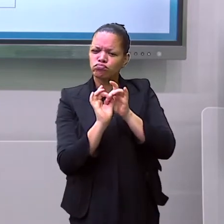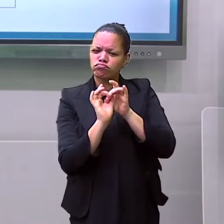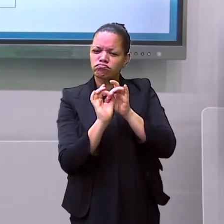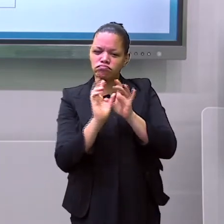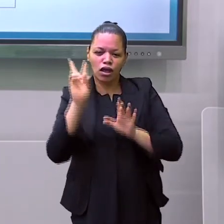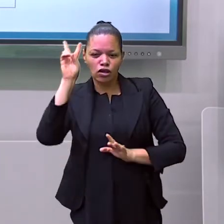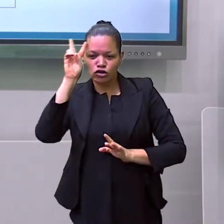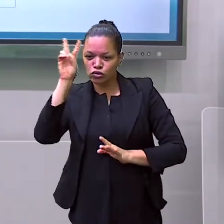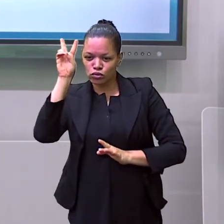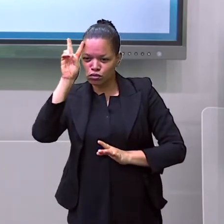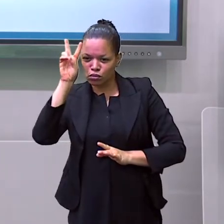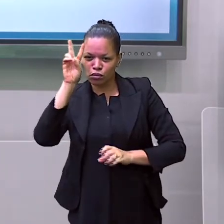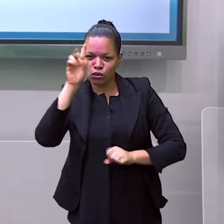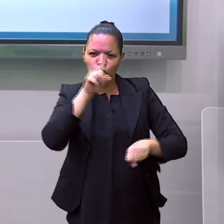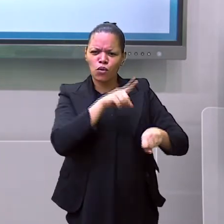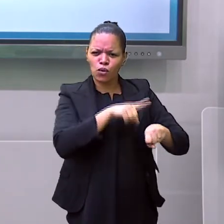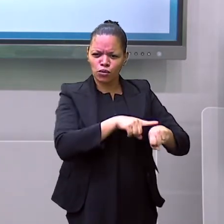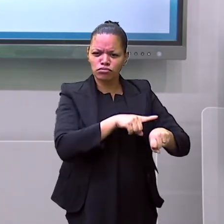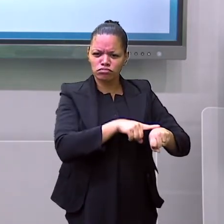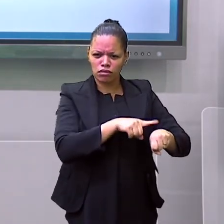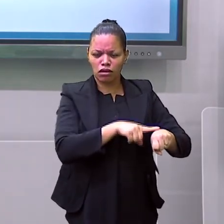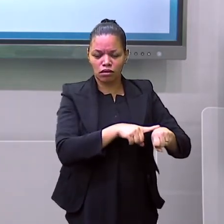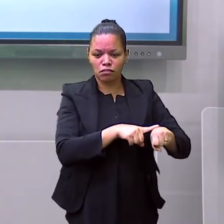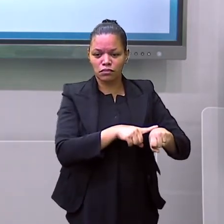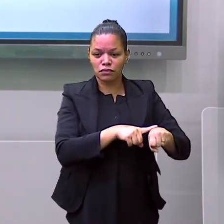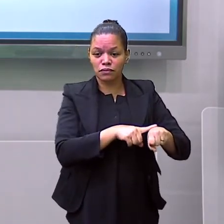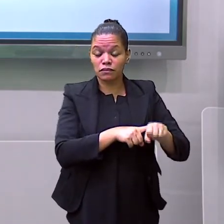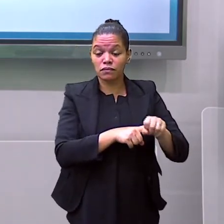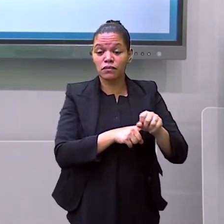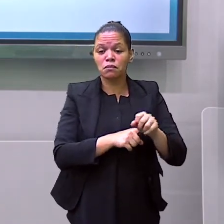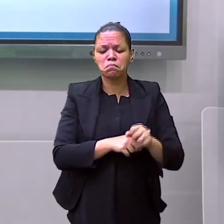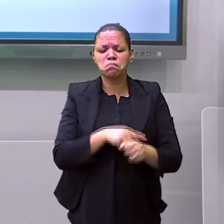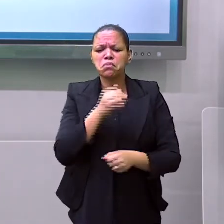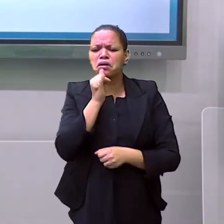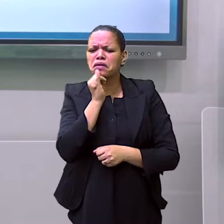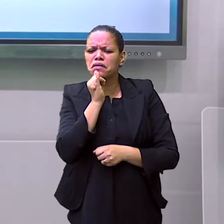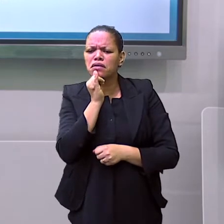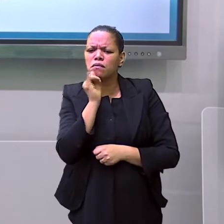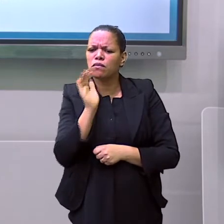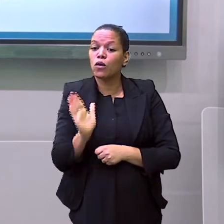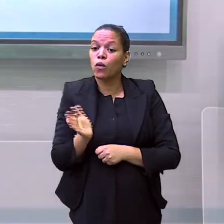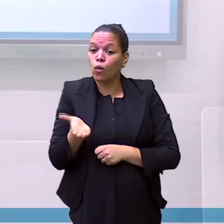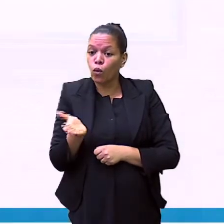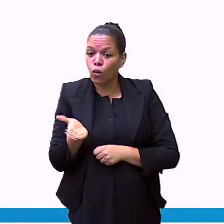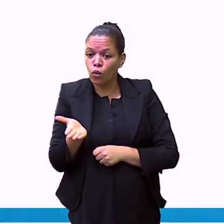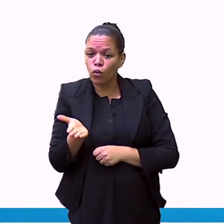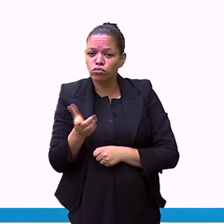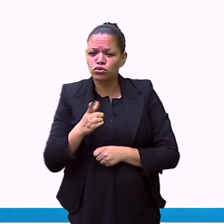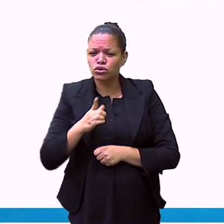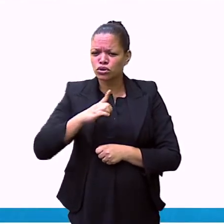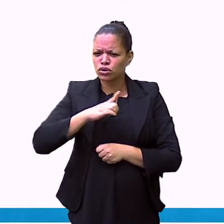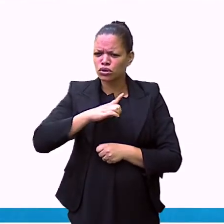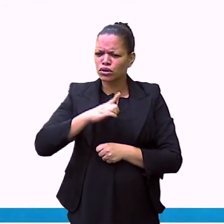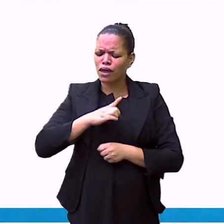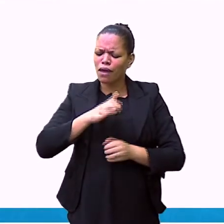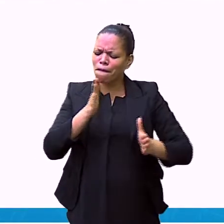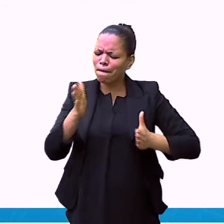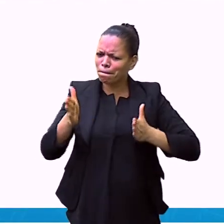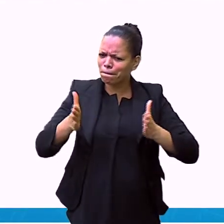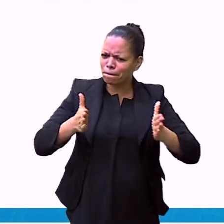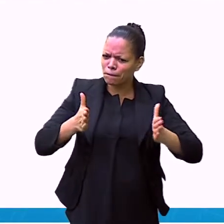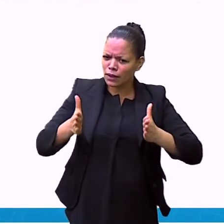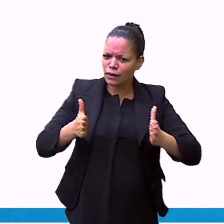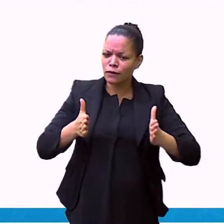cronológico. Quando nós falamos de hoje, nós temos período, né, da manhã que